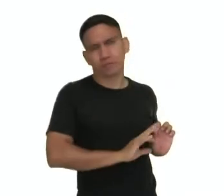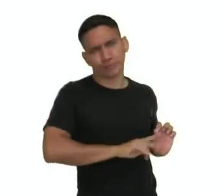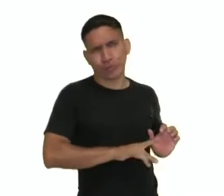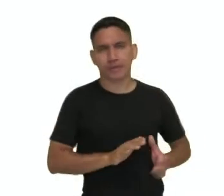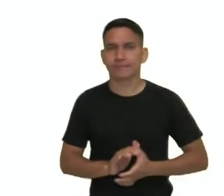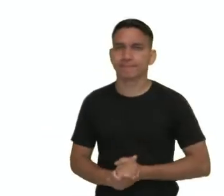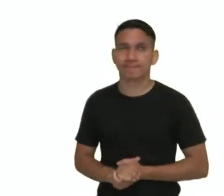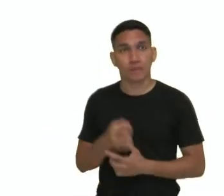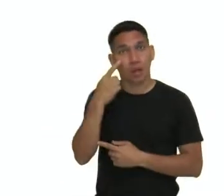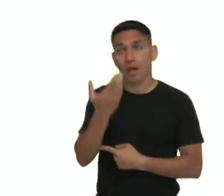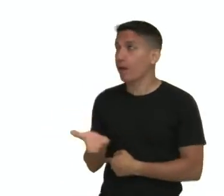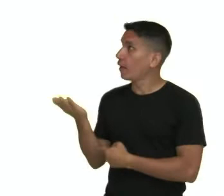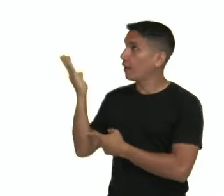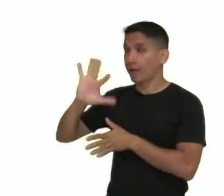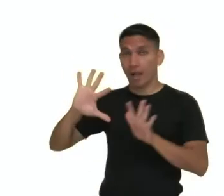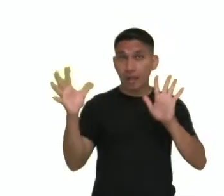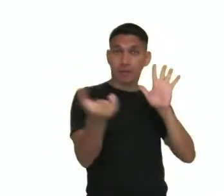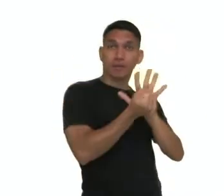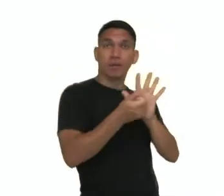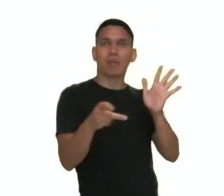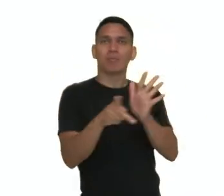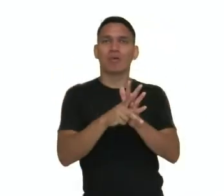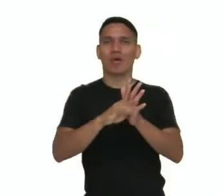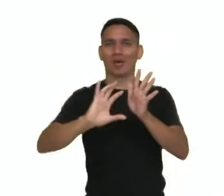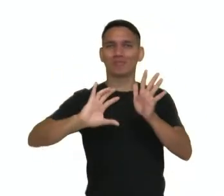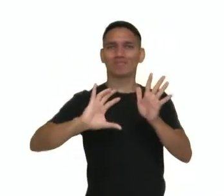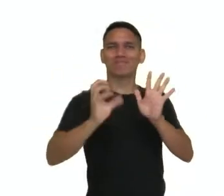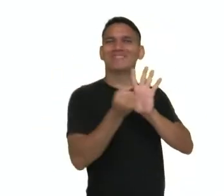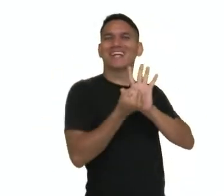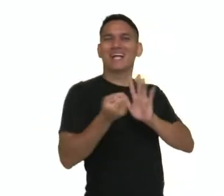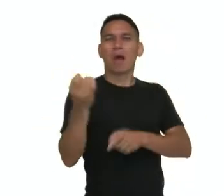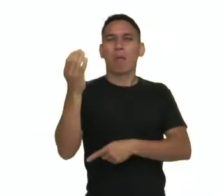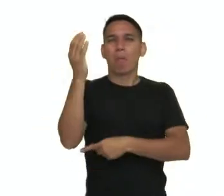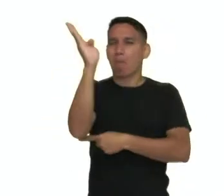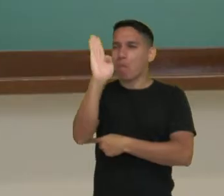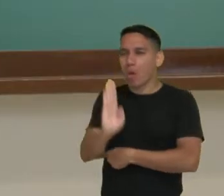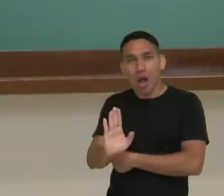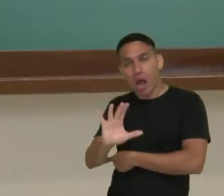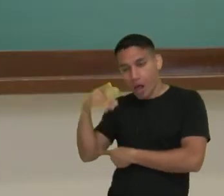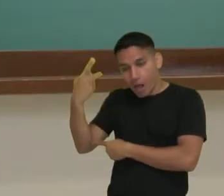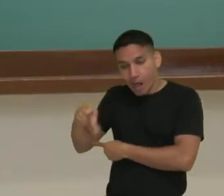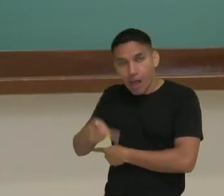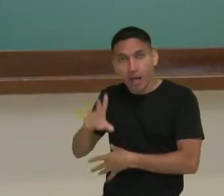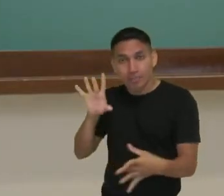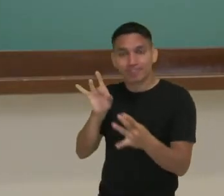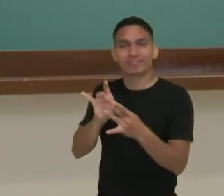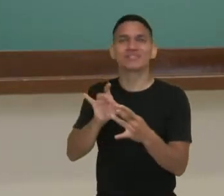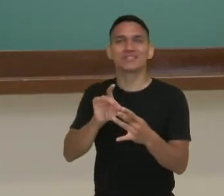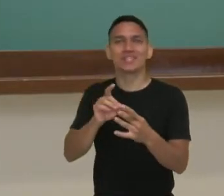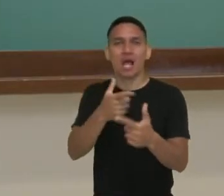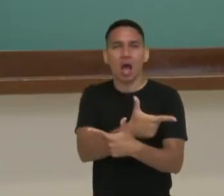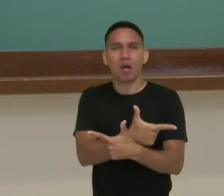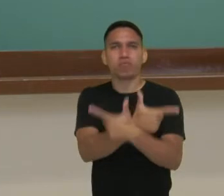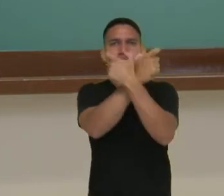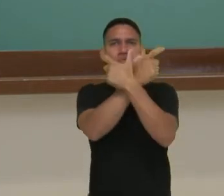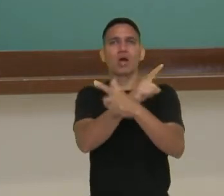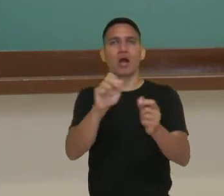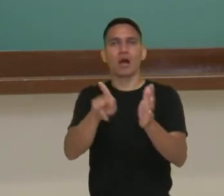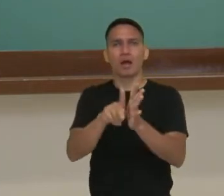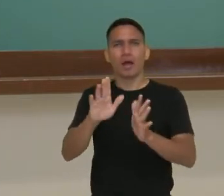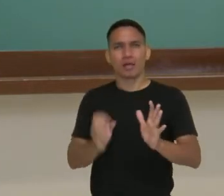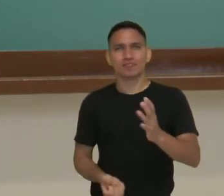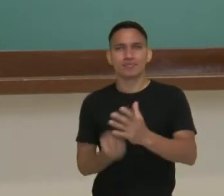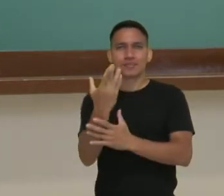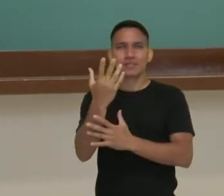imagem que é do grande brasão de armas do Brasil, lá, né, principalmente daquele que foi feito naquele período do Segundo